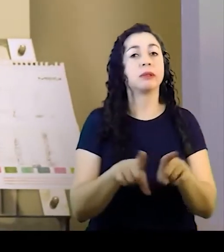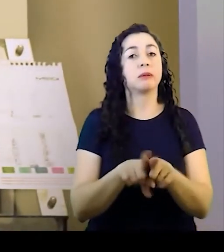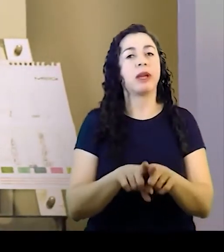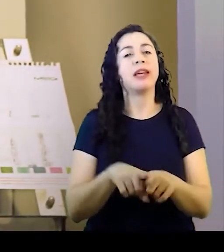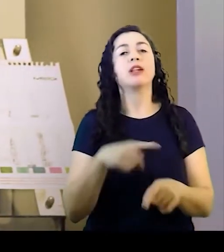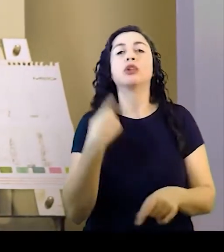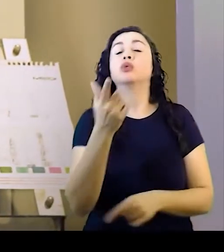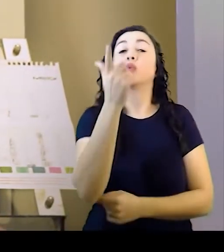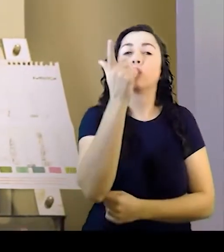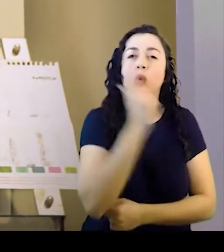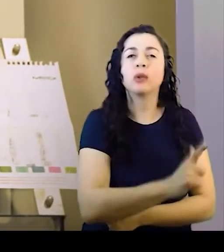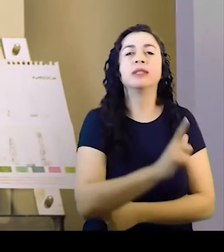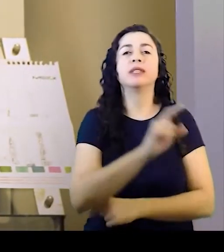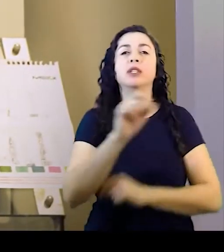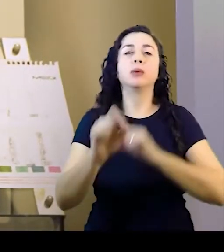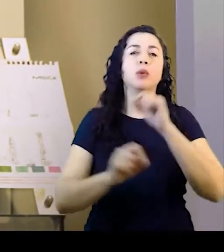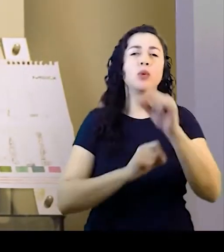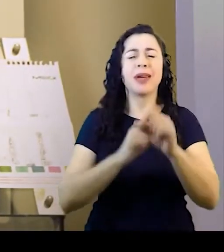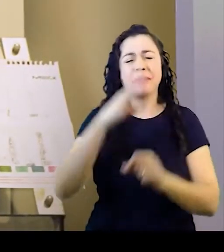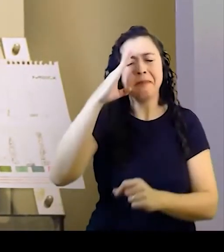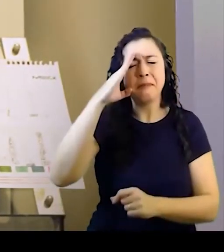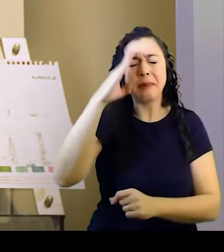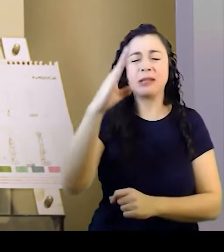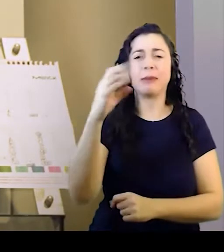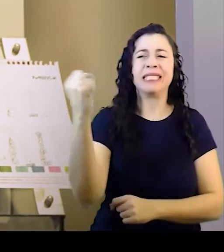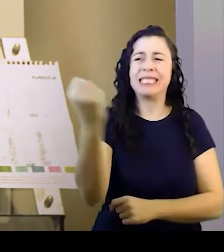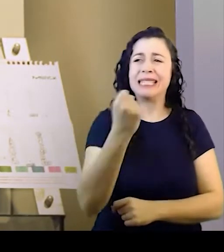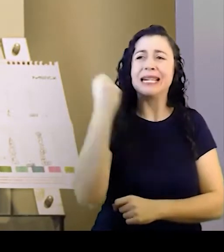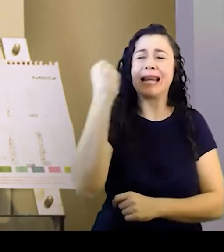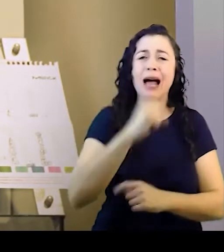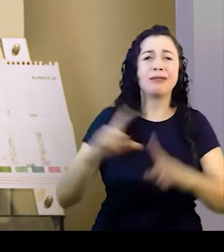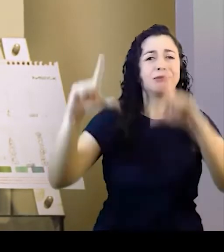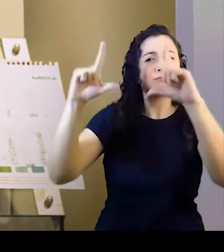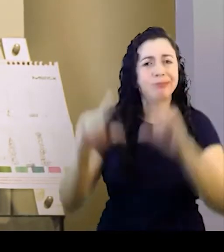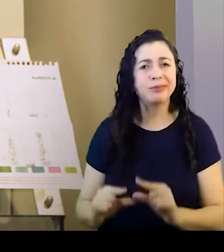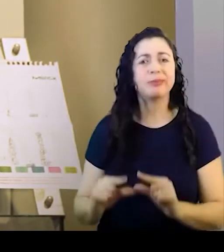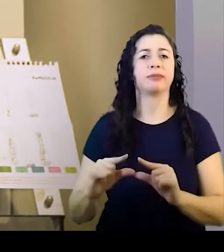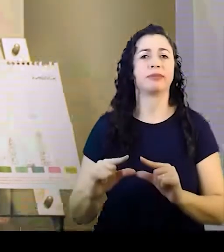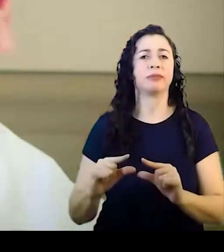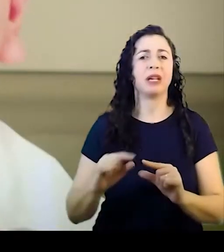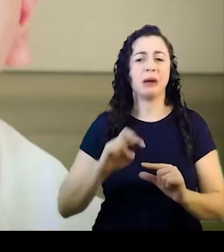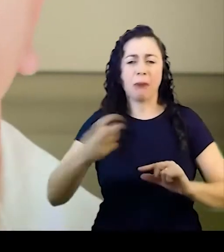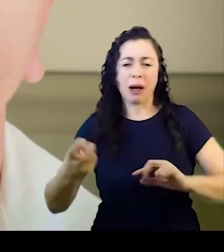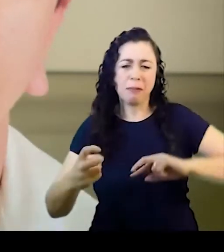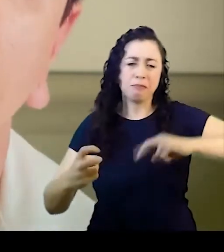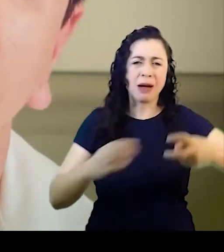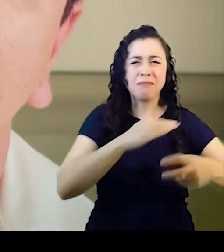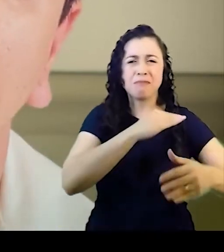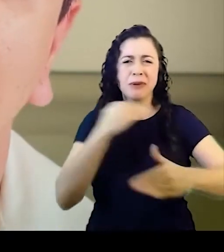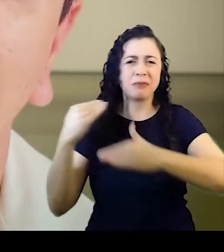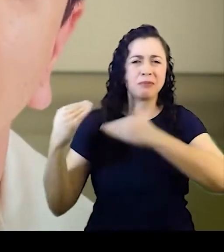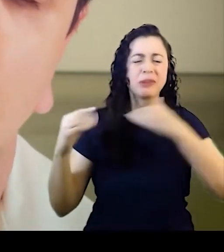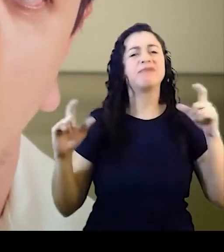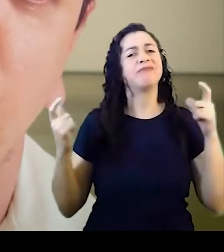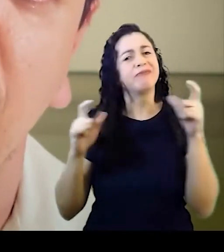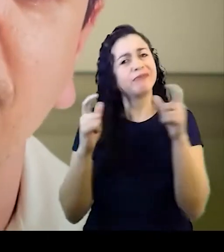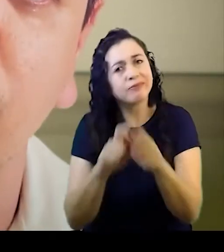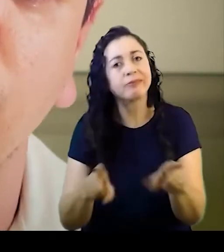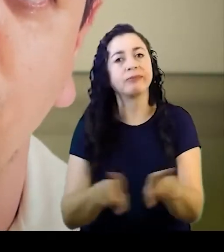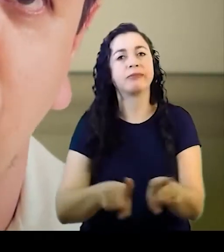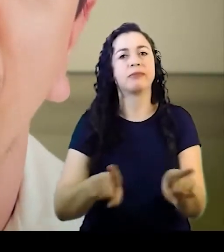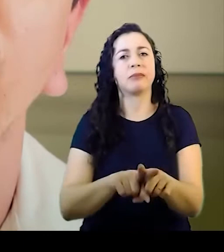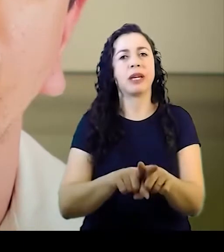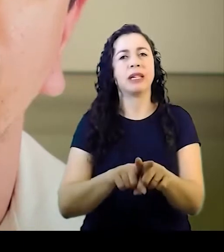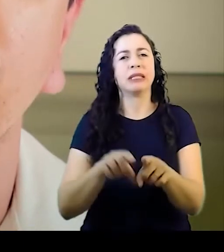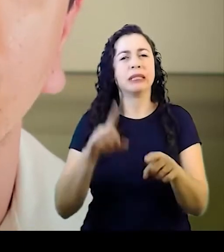consiga intervir principalmente nos casos graves, né? Minimizando a taxa de mortalidade, minimizando a taxa de